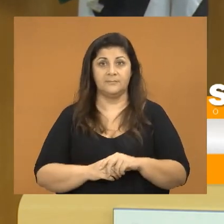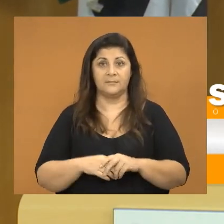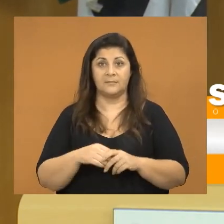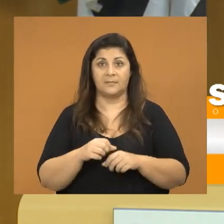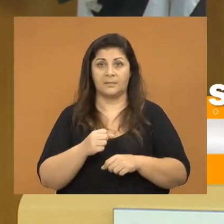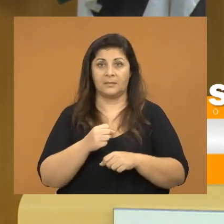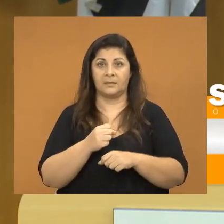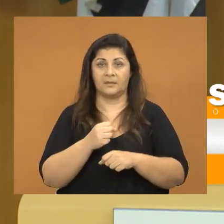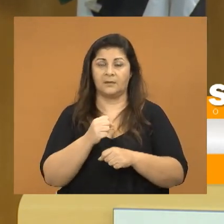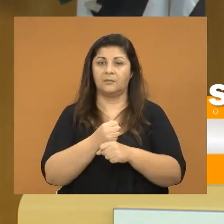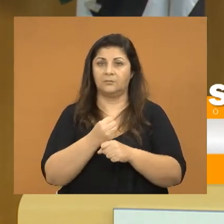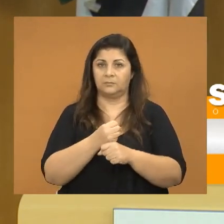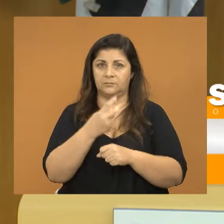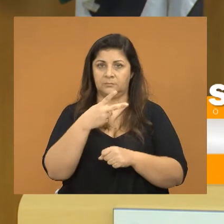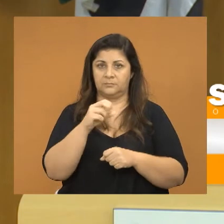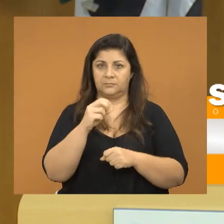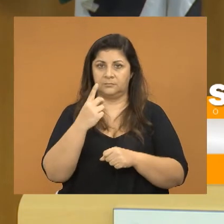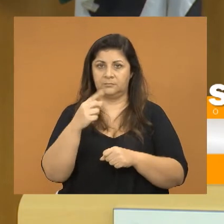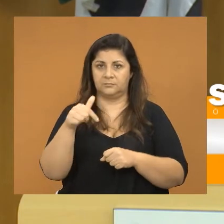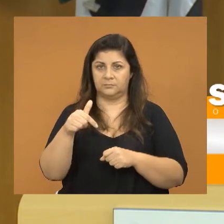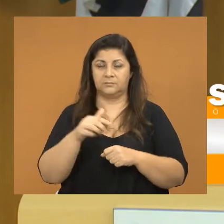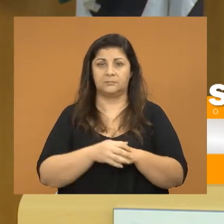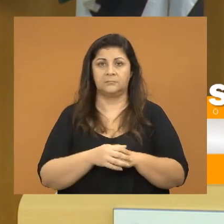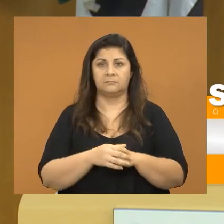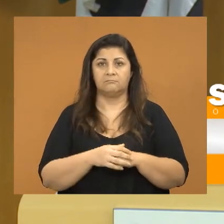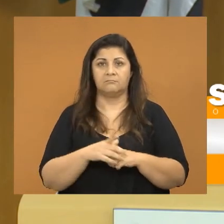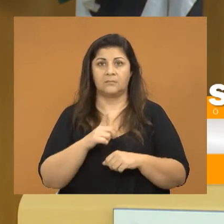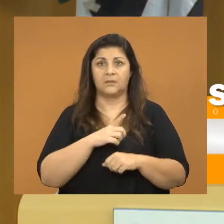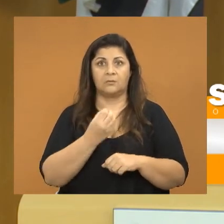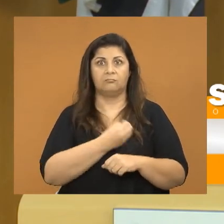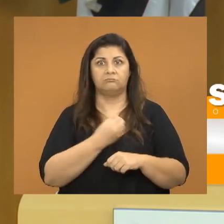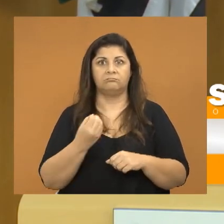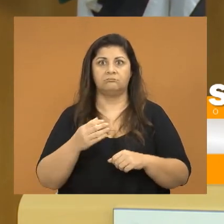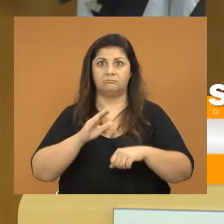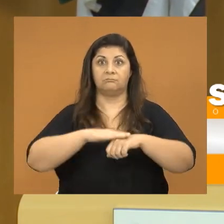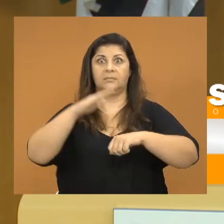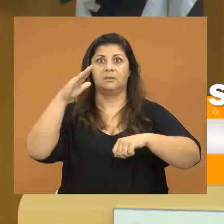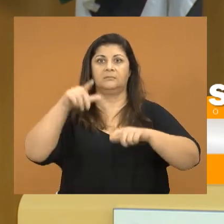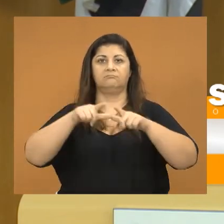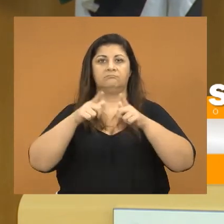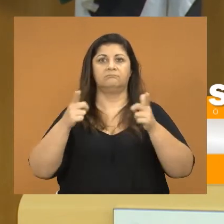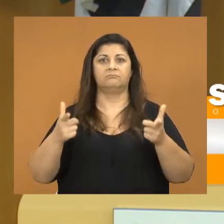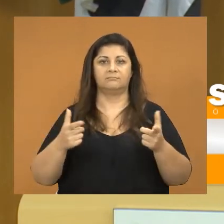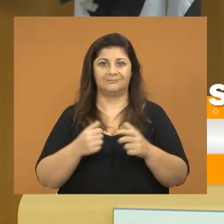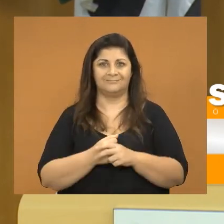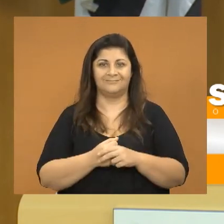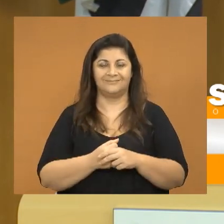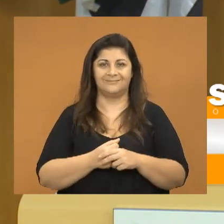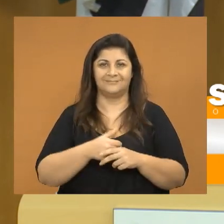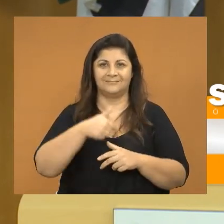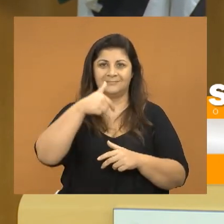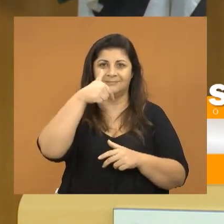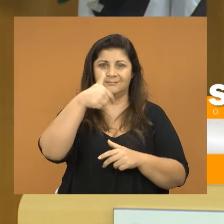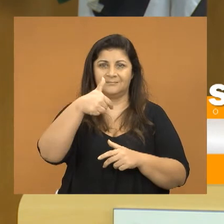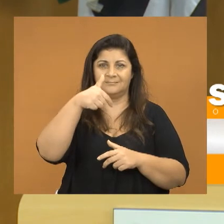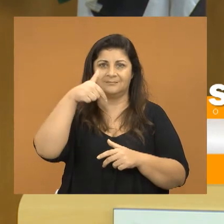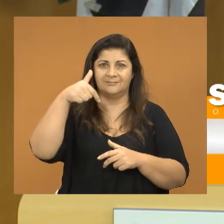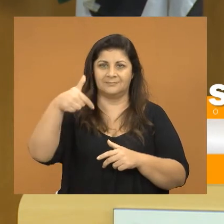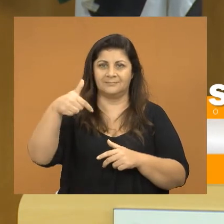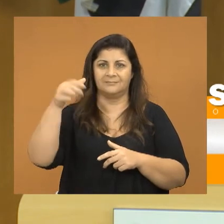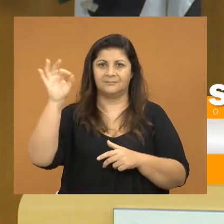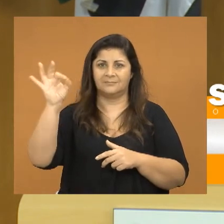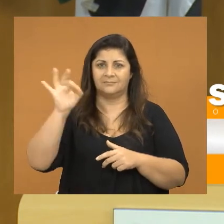de 2017, alcançamos um índice recorde, que é de que 77%